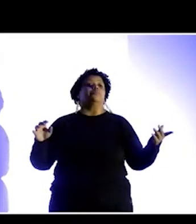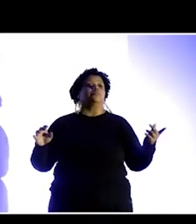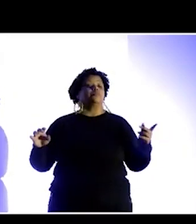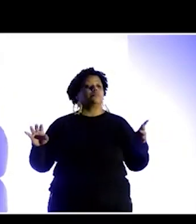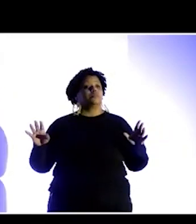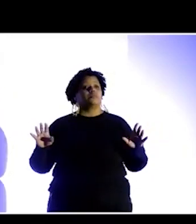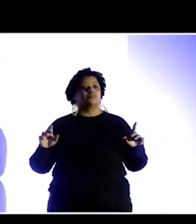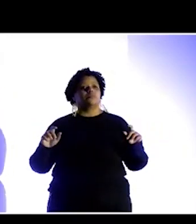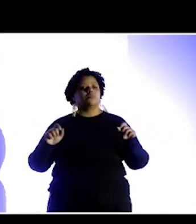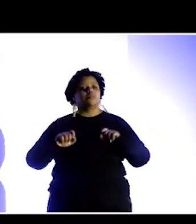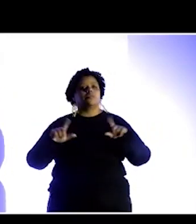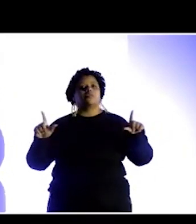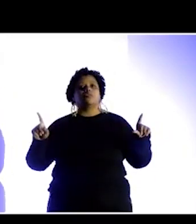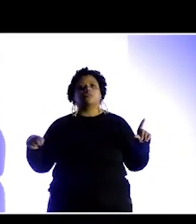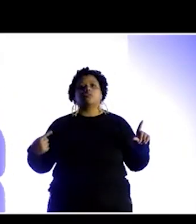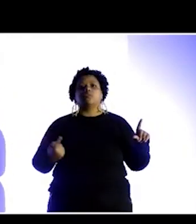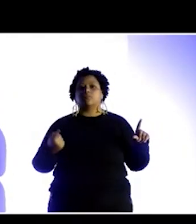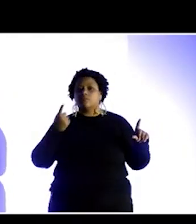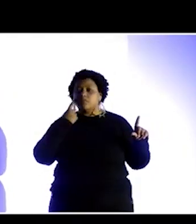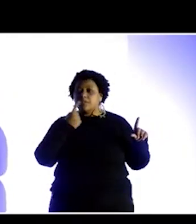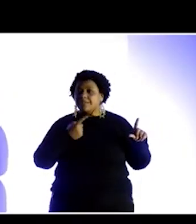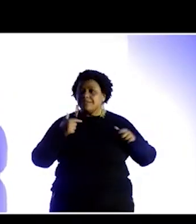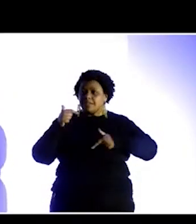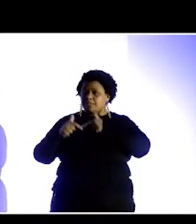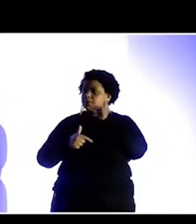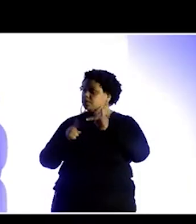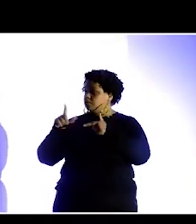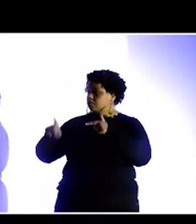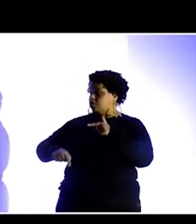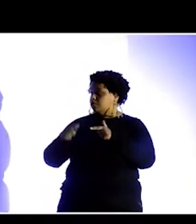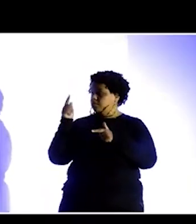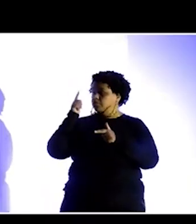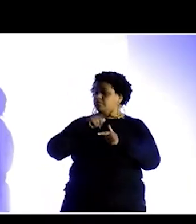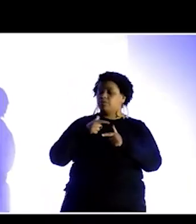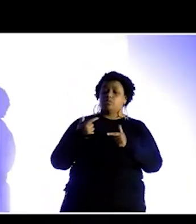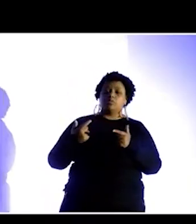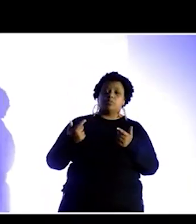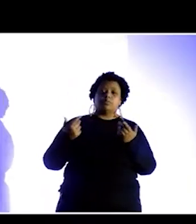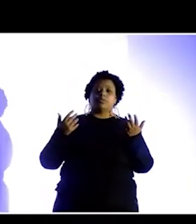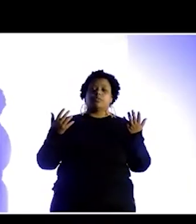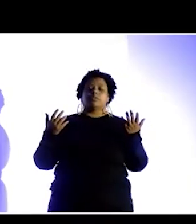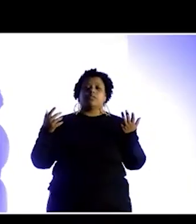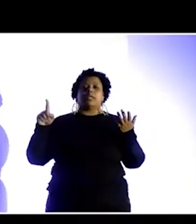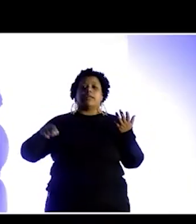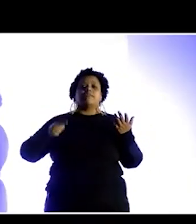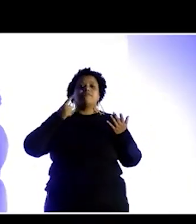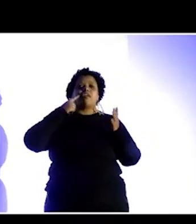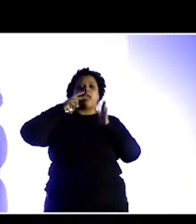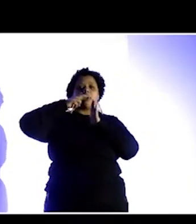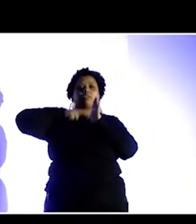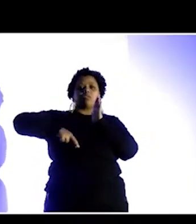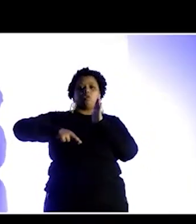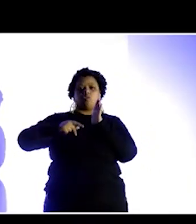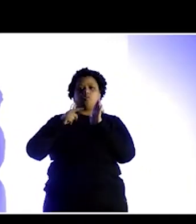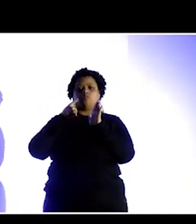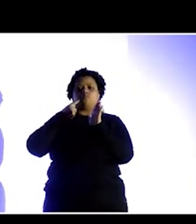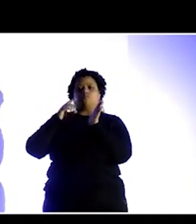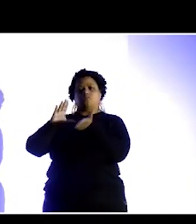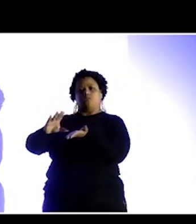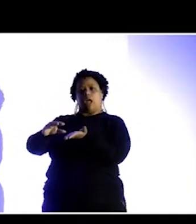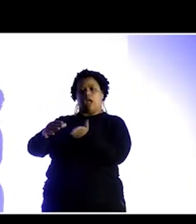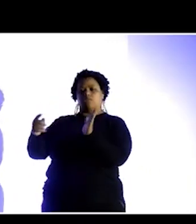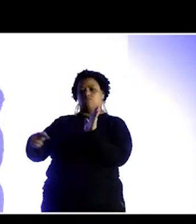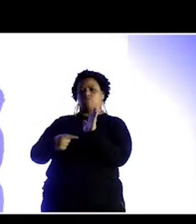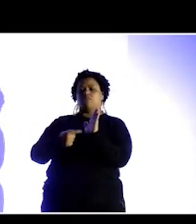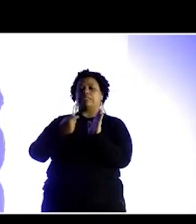na ANA, é o início do nosso trabalho. Na hora que ele lança os relatórios e as projeções, a gente pega esses relatórios e pega esses dados, né, são dados